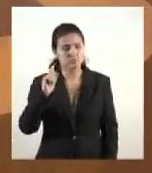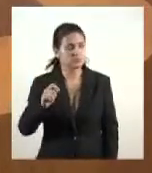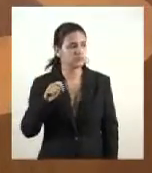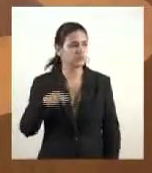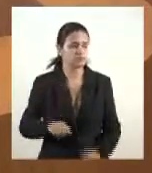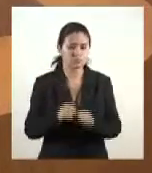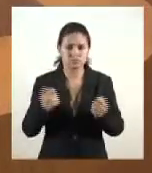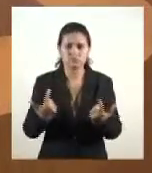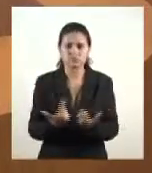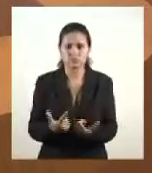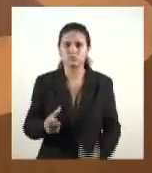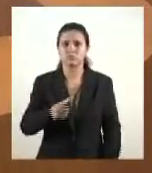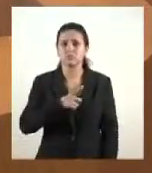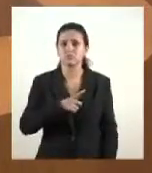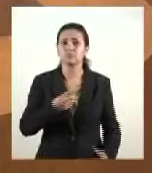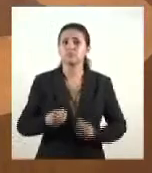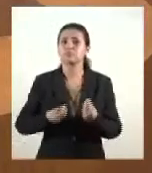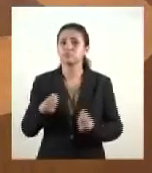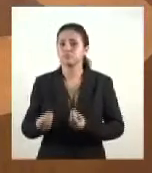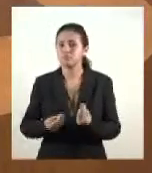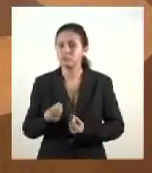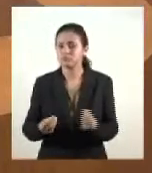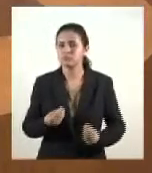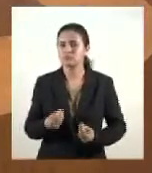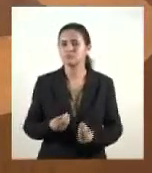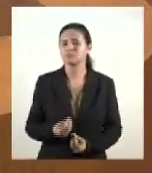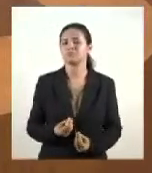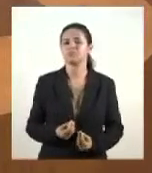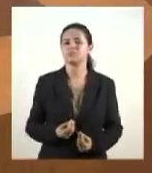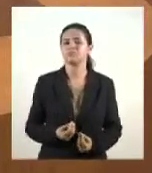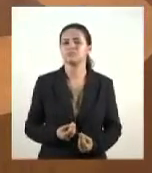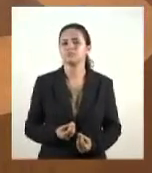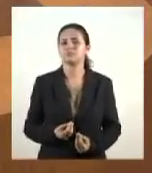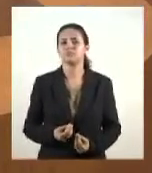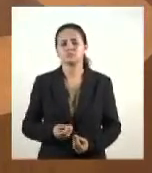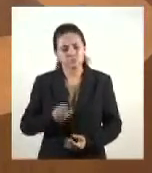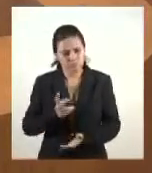tem a condição de se debruçar sobre o assunto